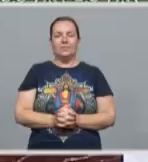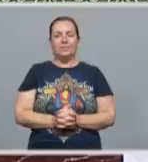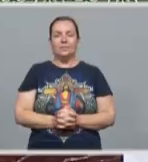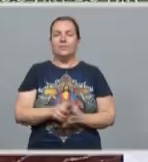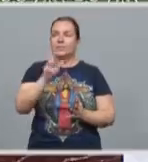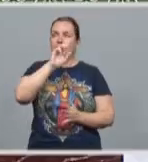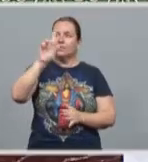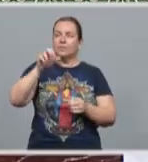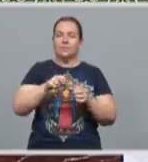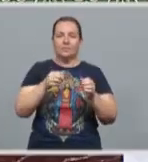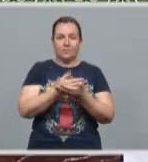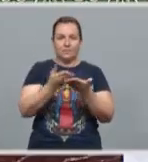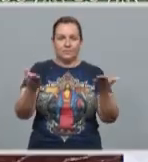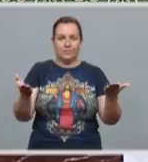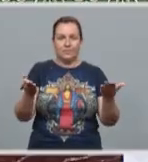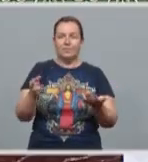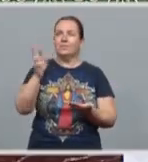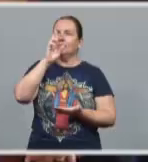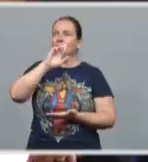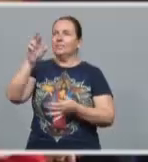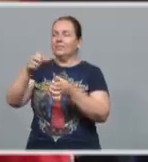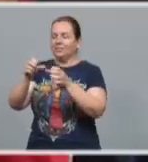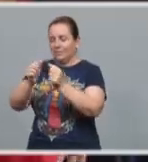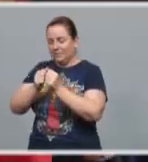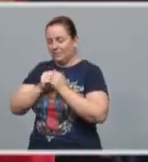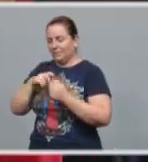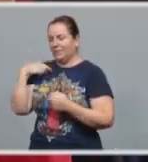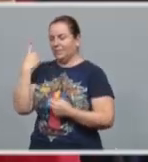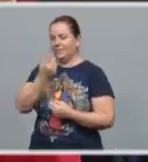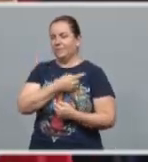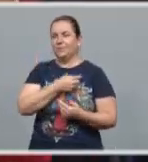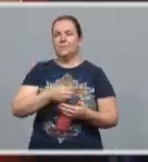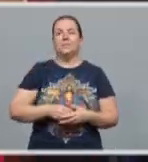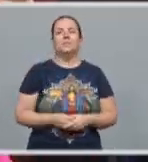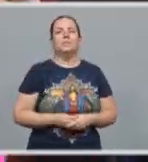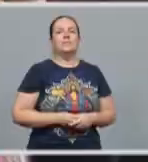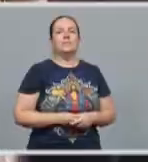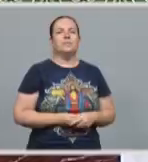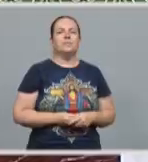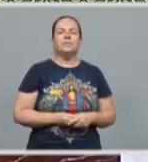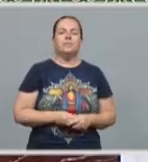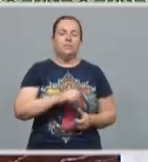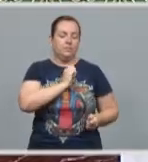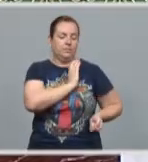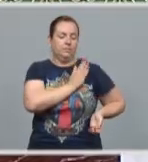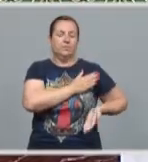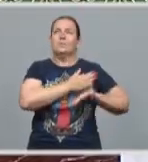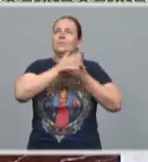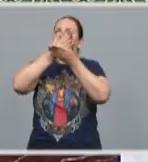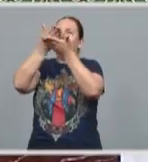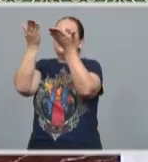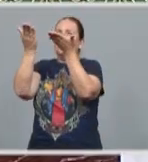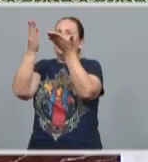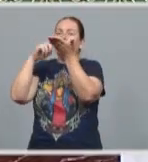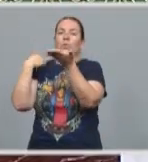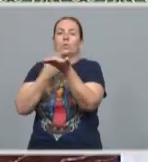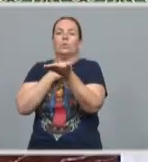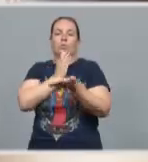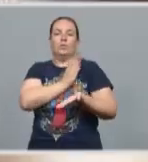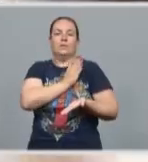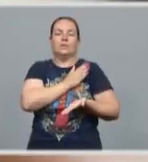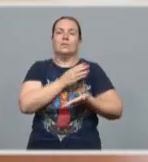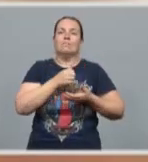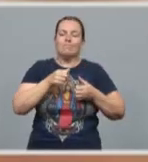Amém. O Senhor esteja convosco. Ele está no meio de nós. Corações ao alto. O